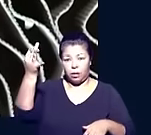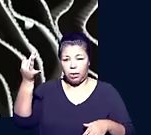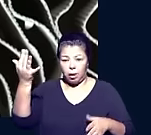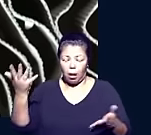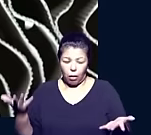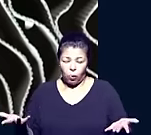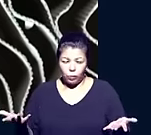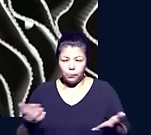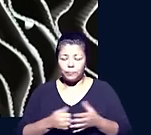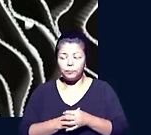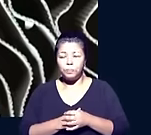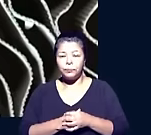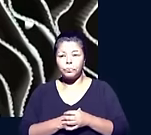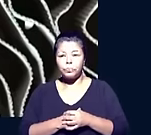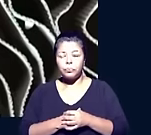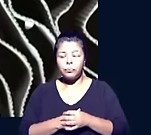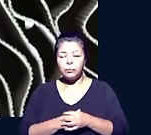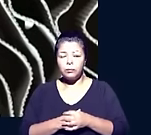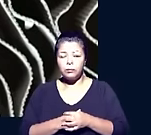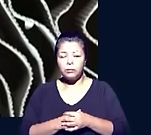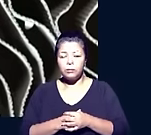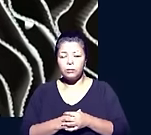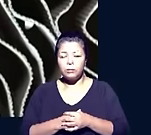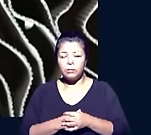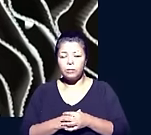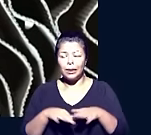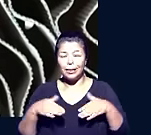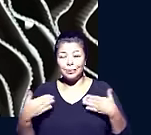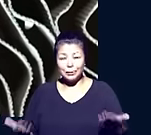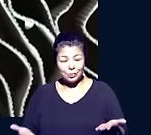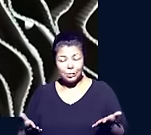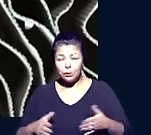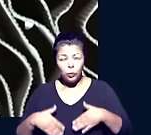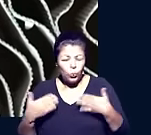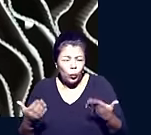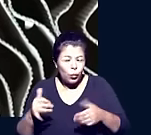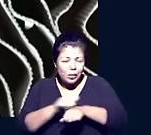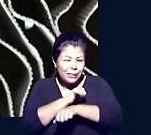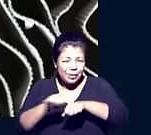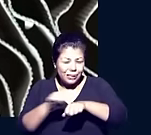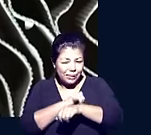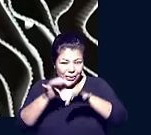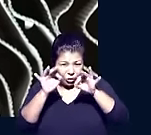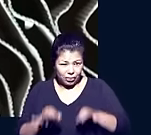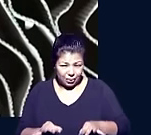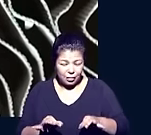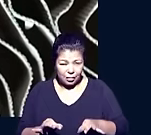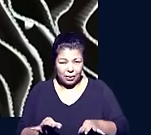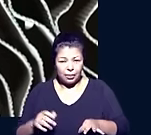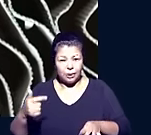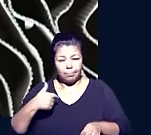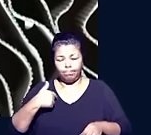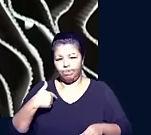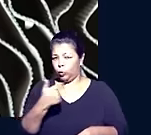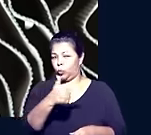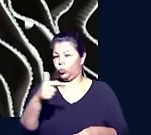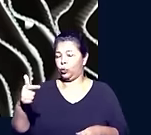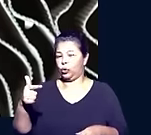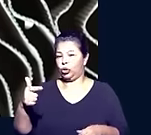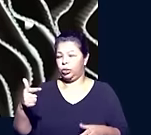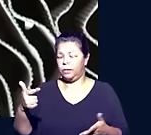né então o caminho deve ser de persecução eu não tive particularmente